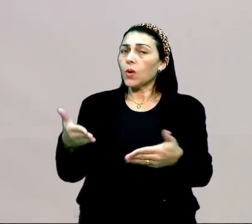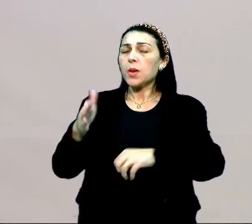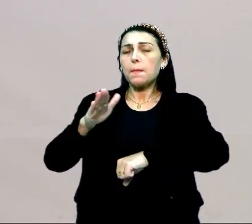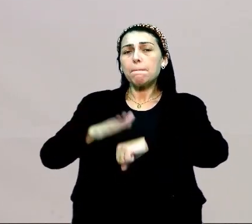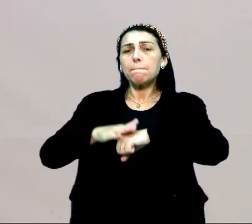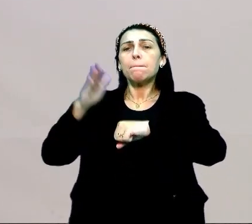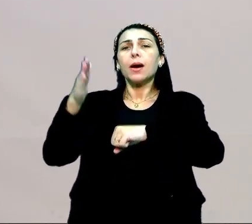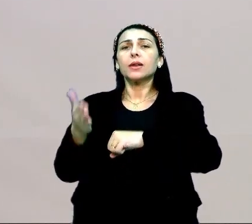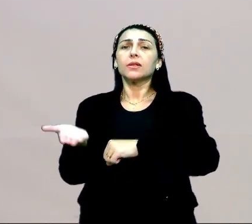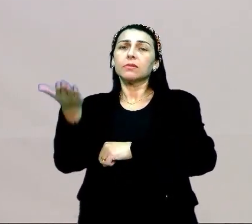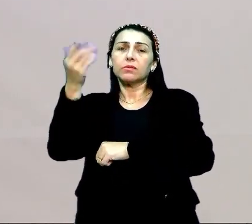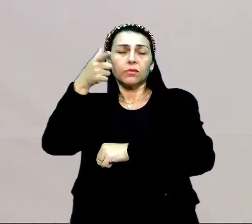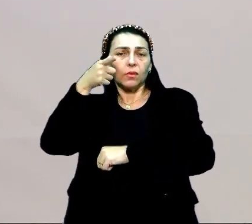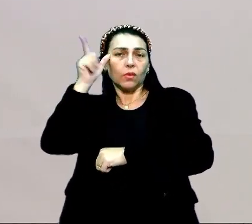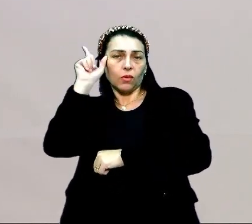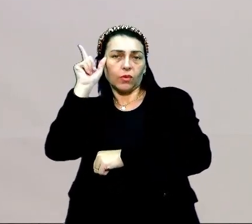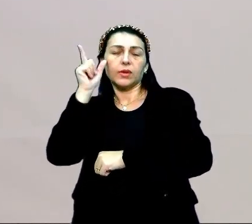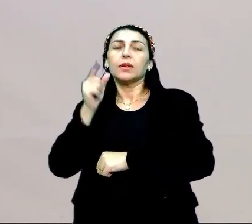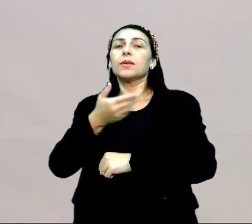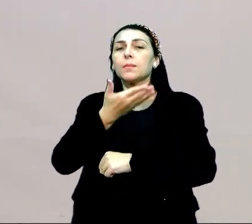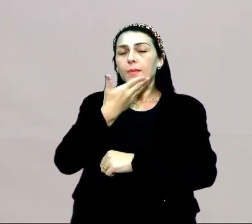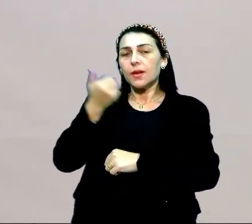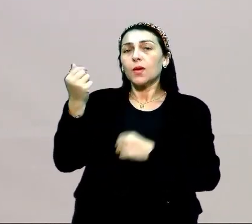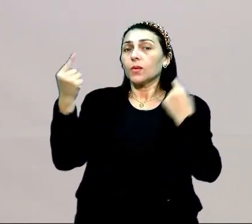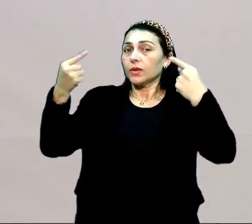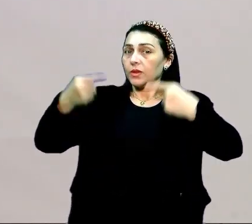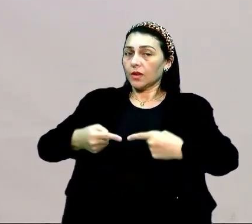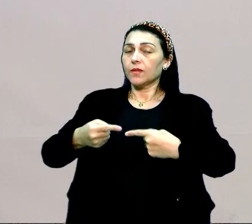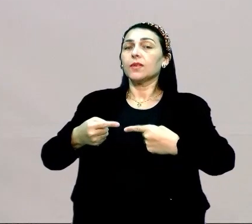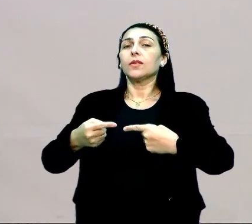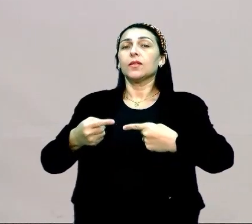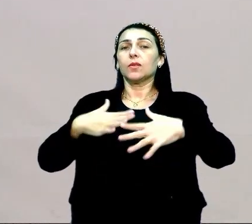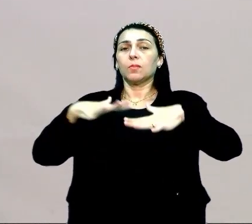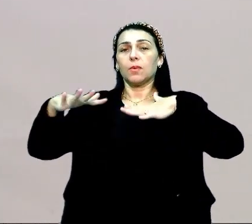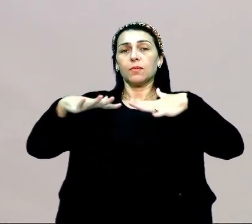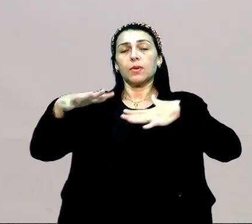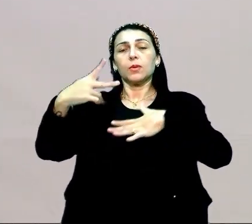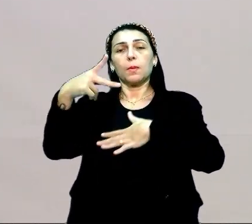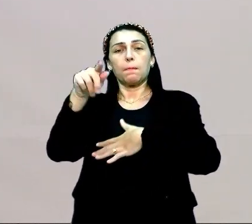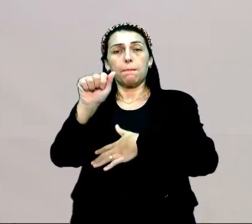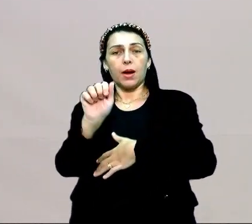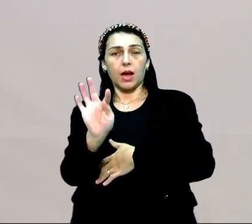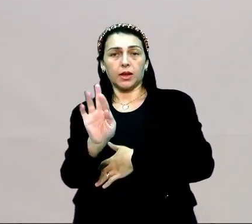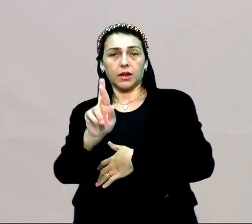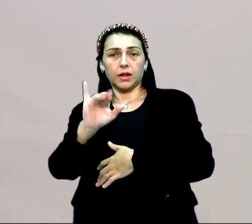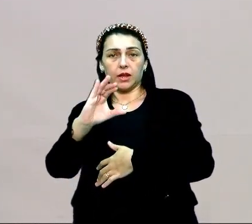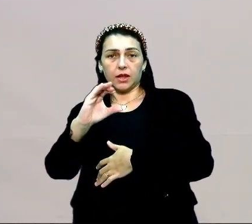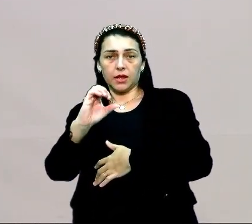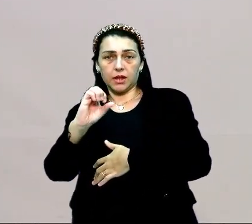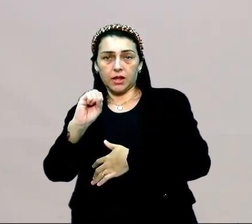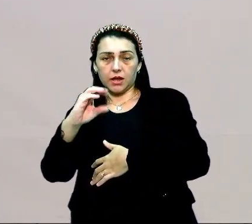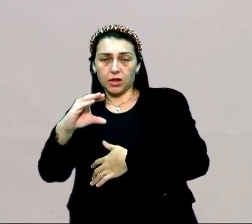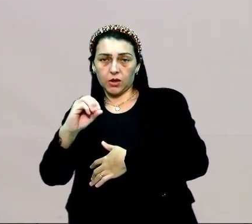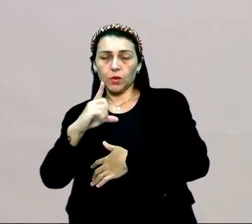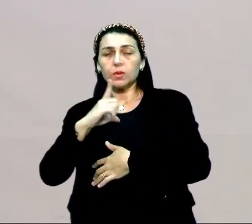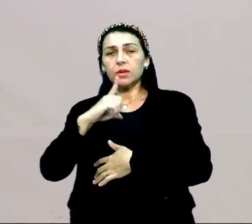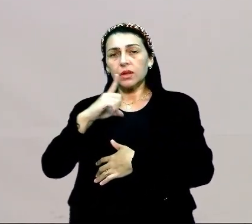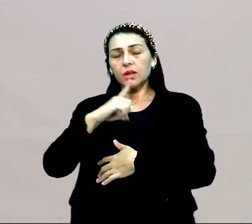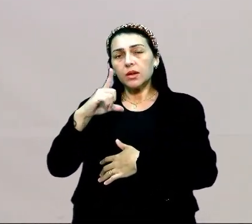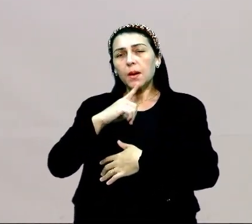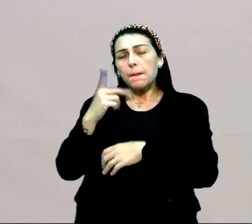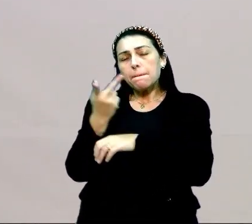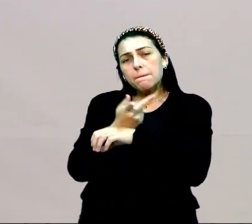que fui ontem. Esse é o grande desafio que o movimento patrístico vai trazer. A outra coisa também é que ele vai